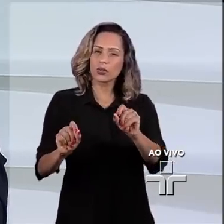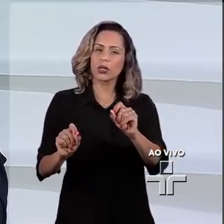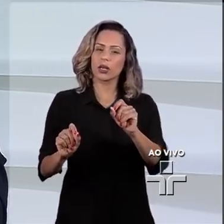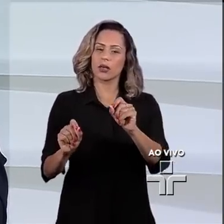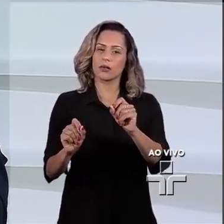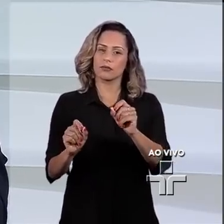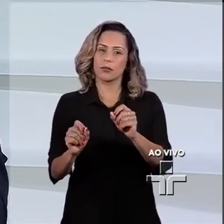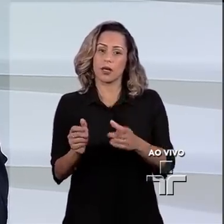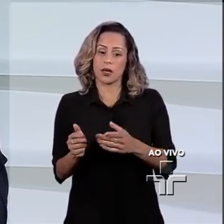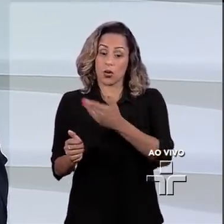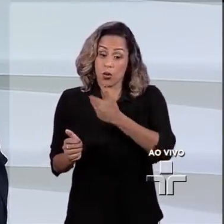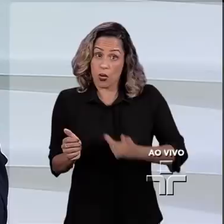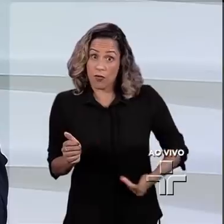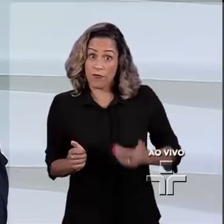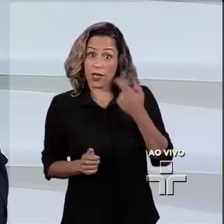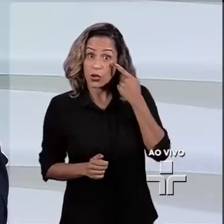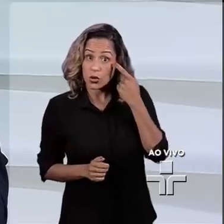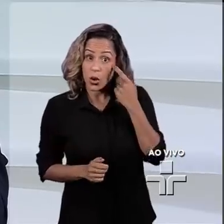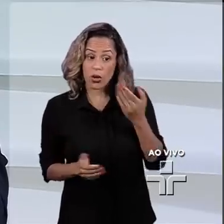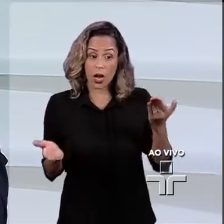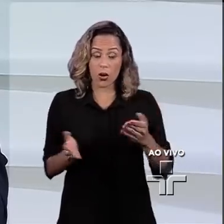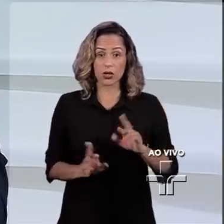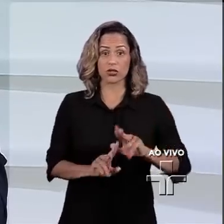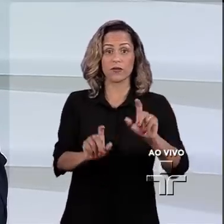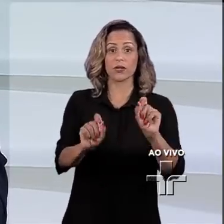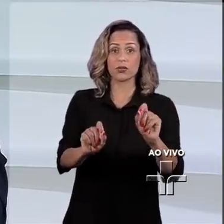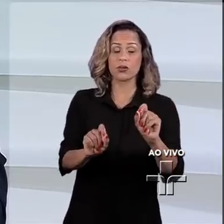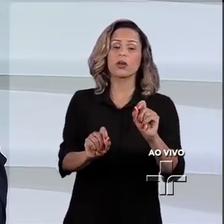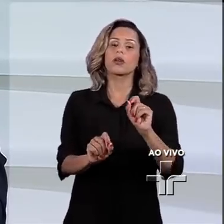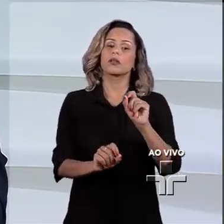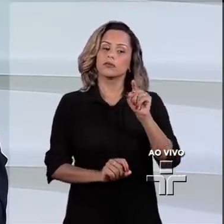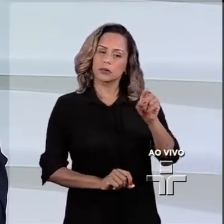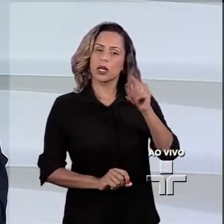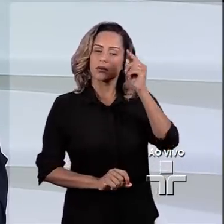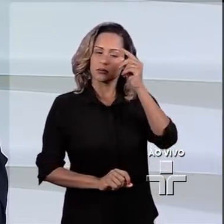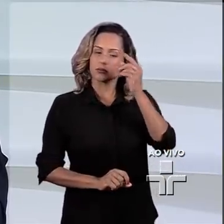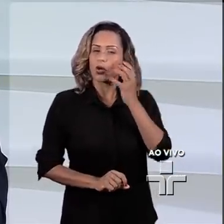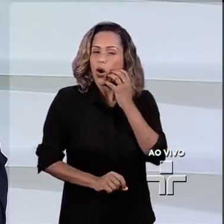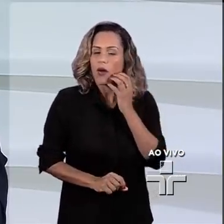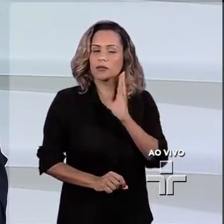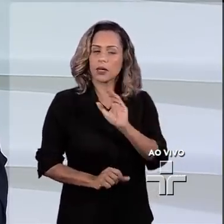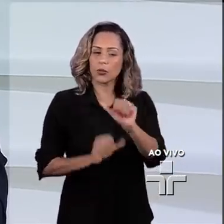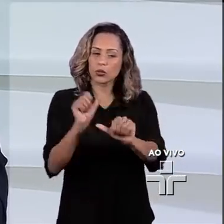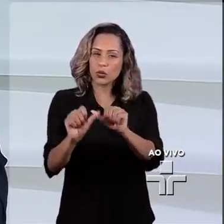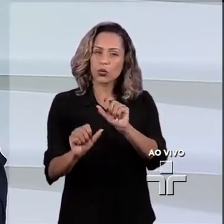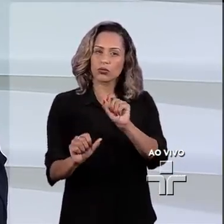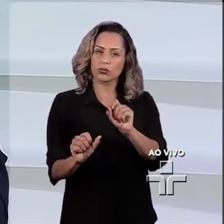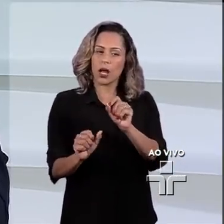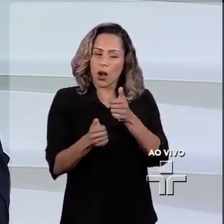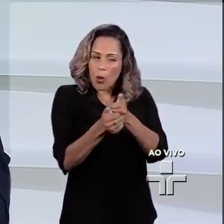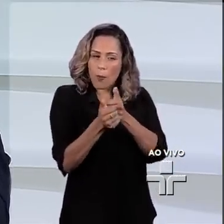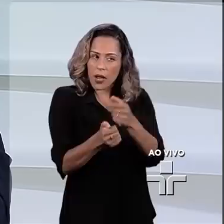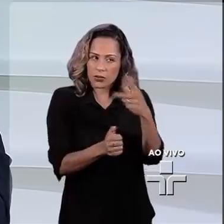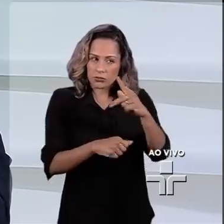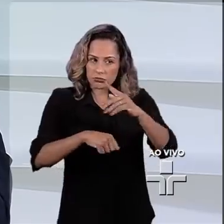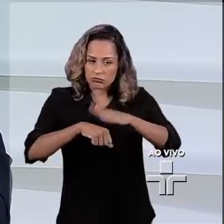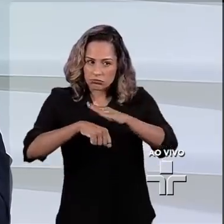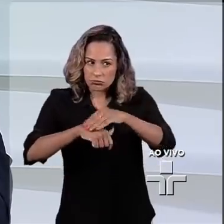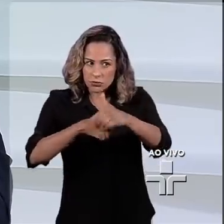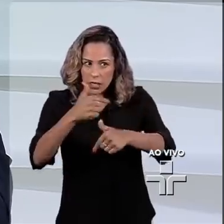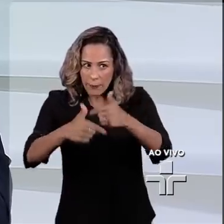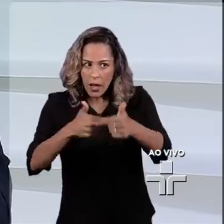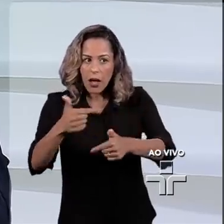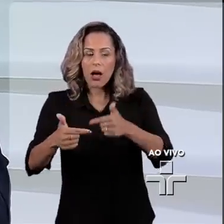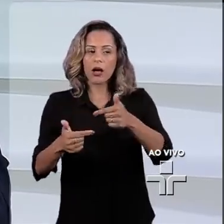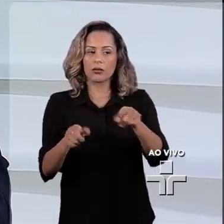um exemplo. Tem mais. Quem te acompanha durante a agenda da semana e tal, e essa mudança de